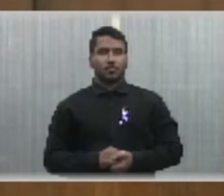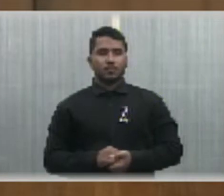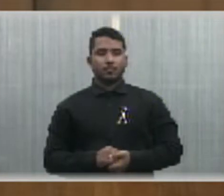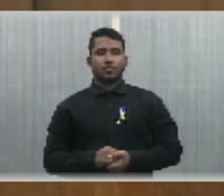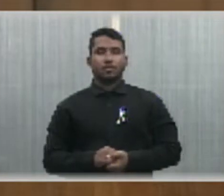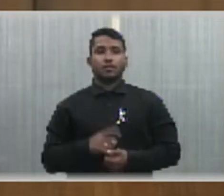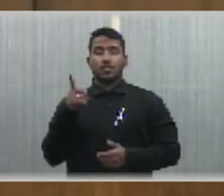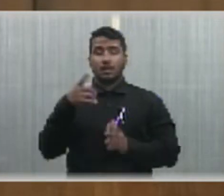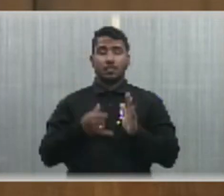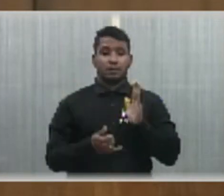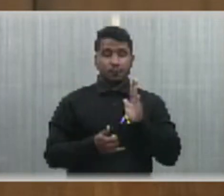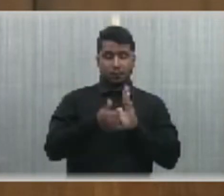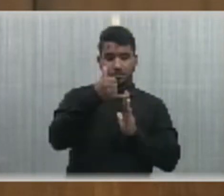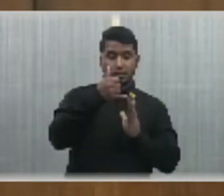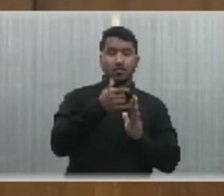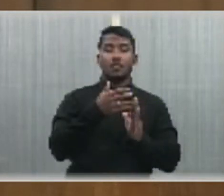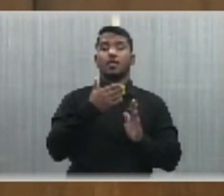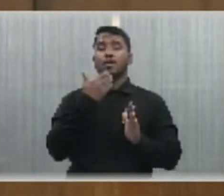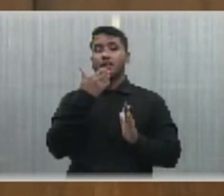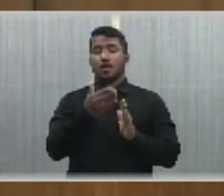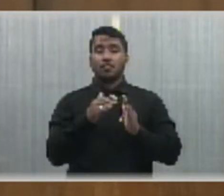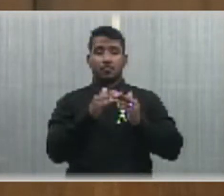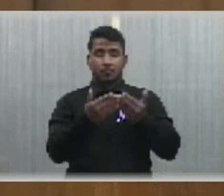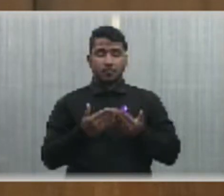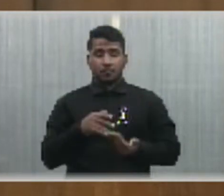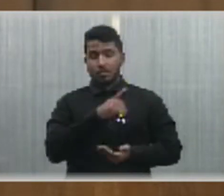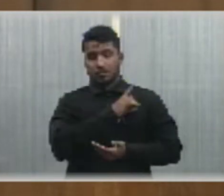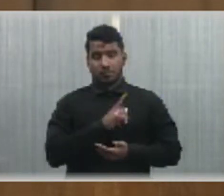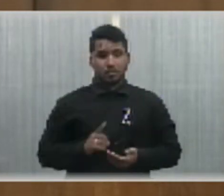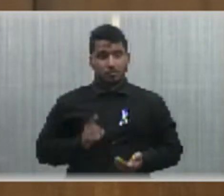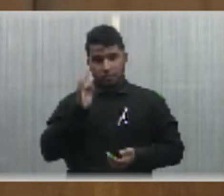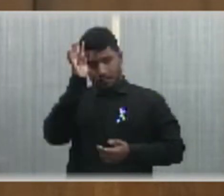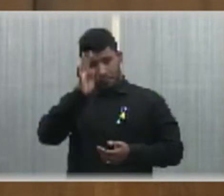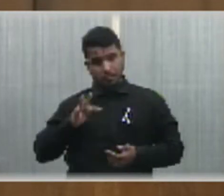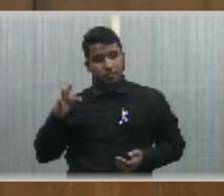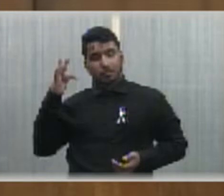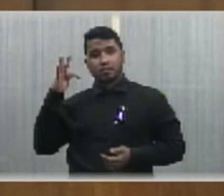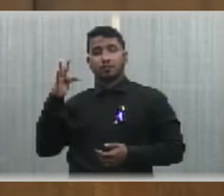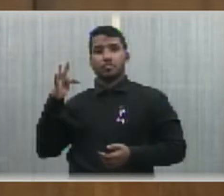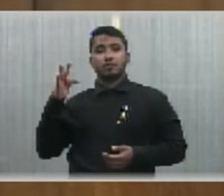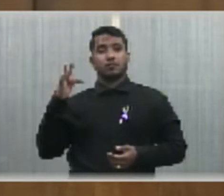associou-se à solicitação da senhora deputada Tereza Brito e